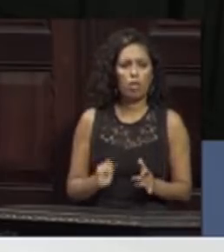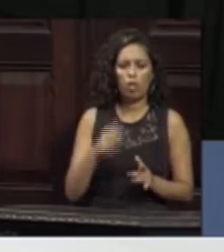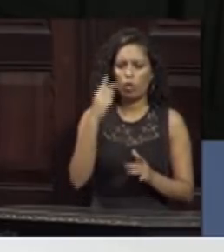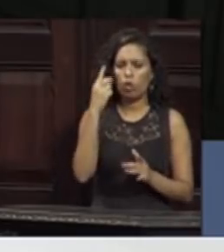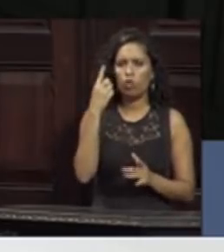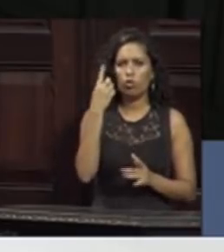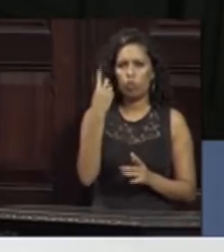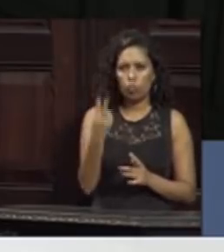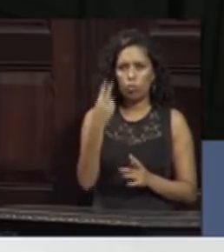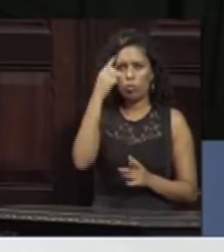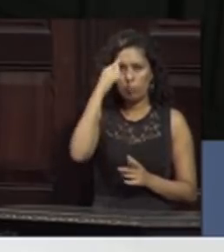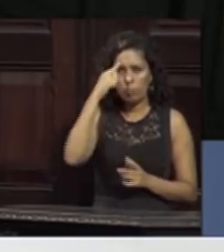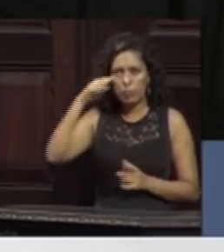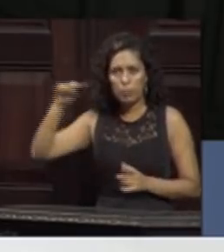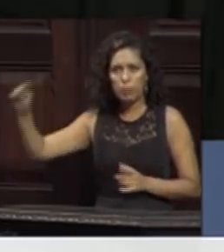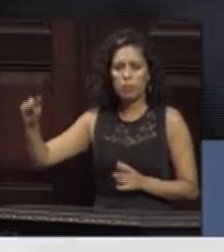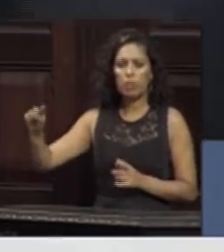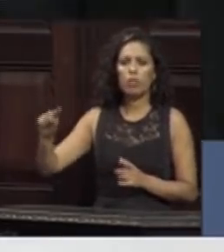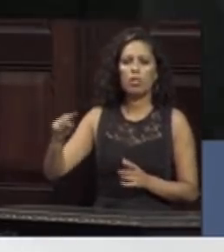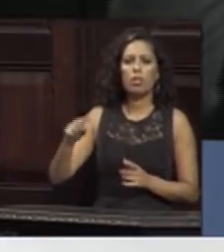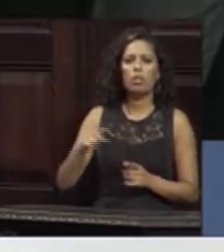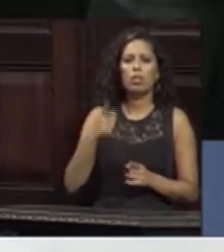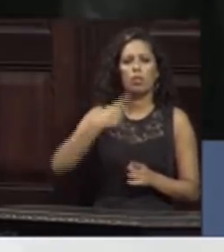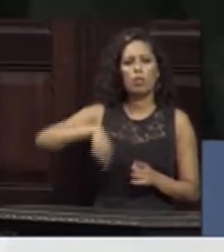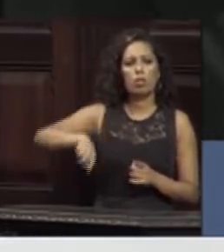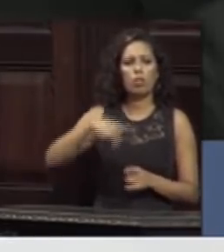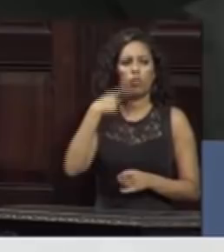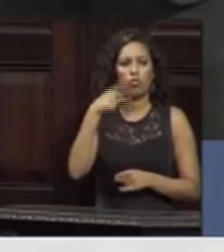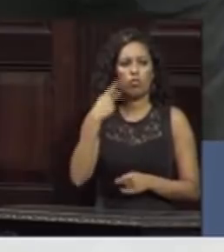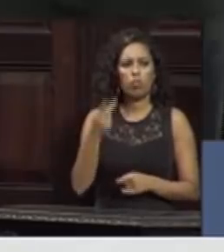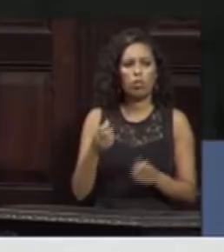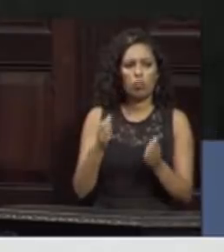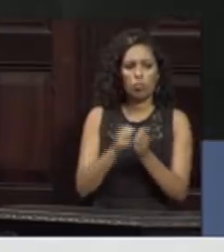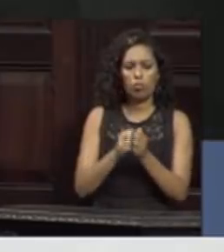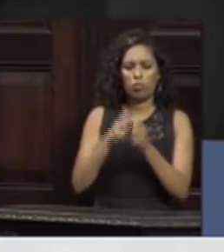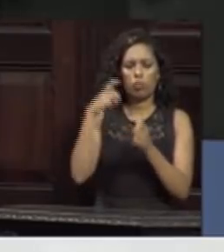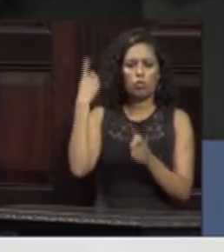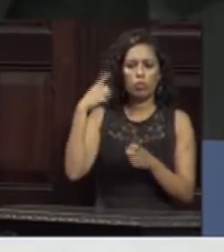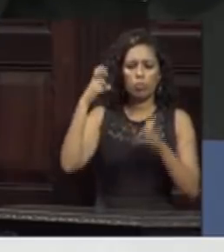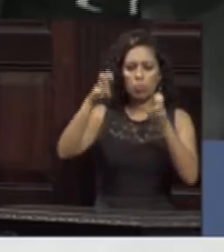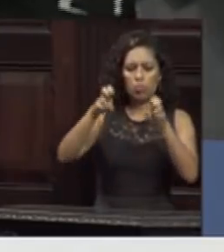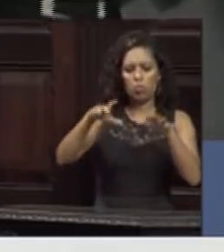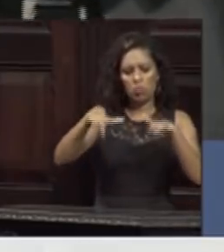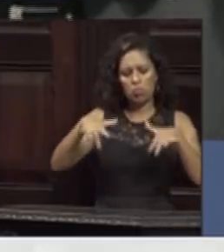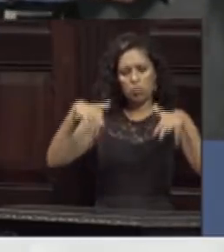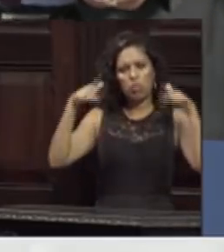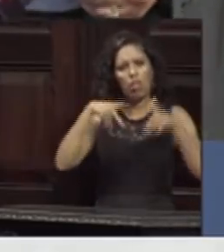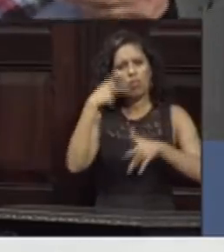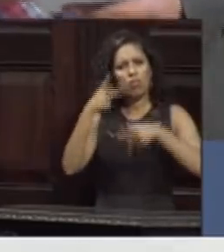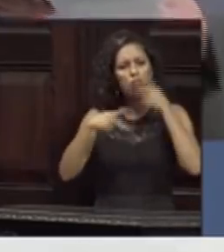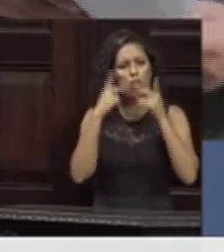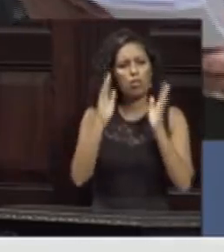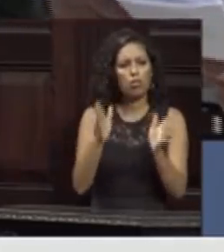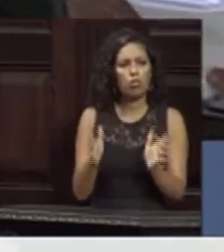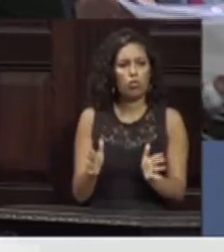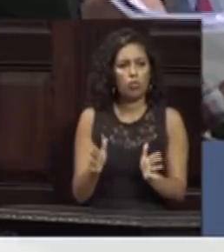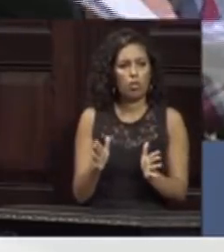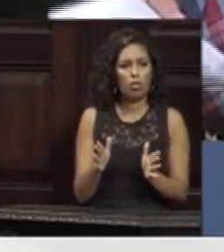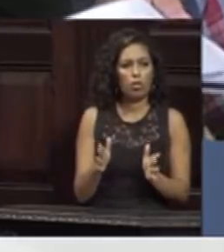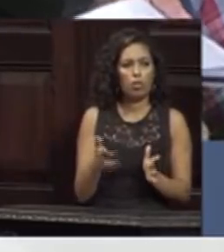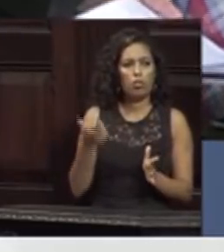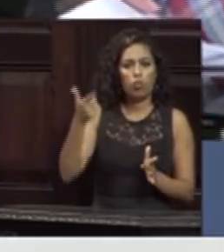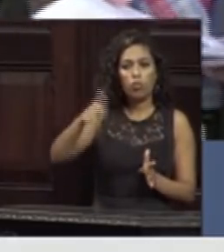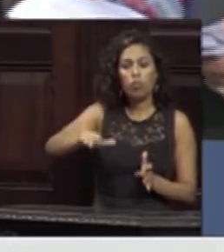Comissão de Tributação, pela Comissão de Economia, Frente Parlamentar em Defesa da Indústria Naval, que por um lado a gente tem hoje uma